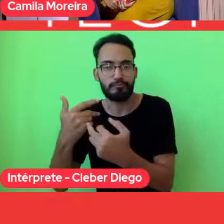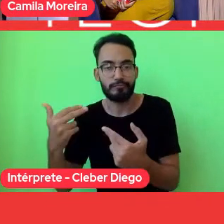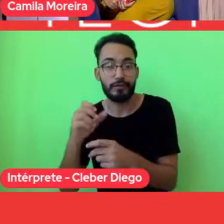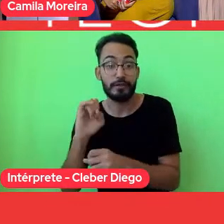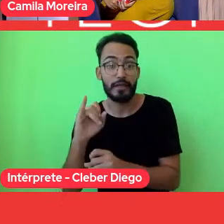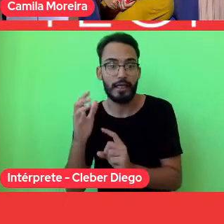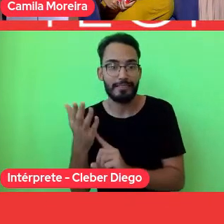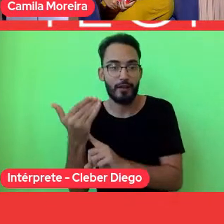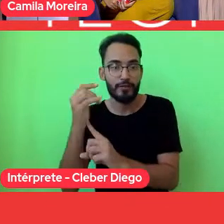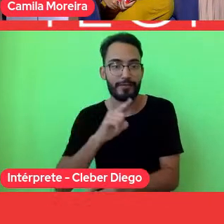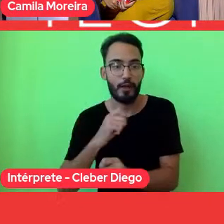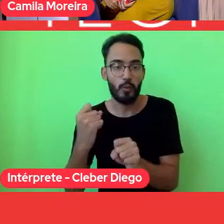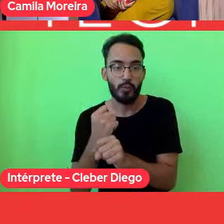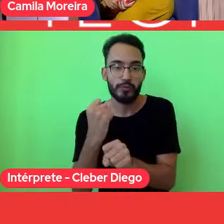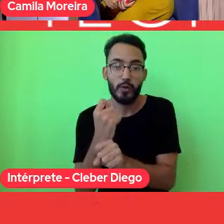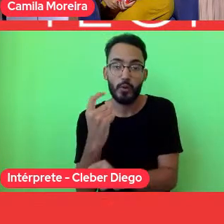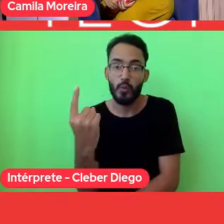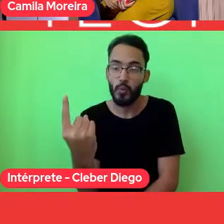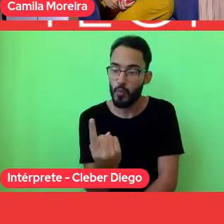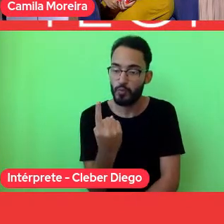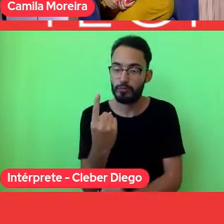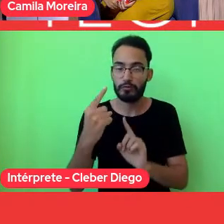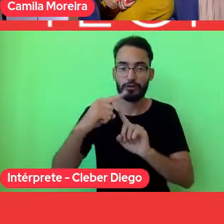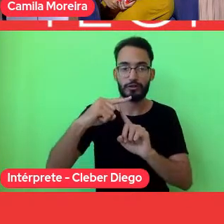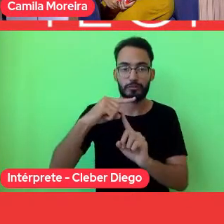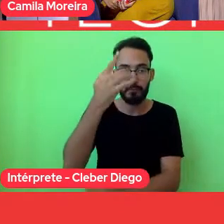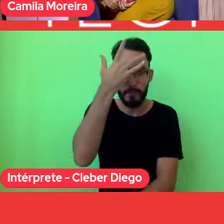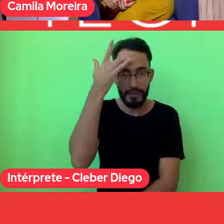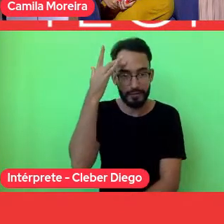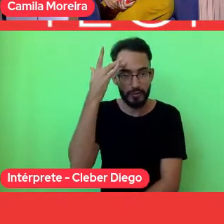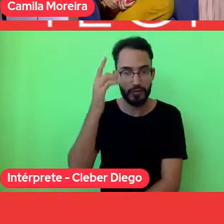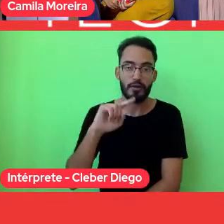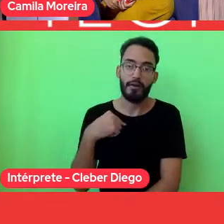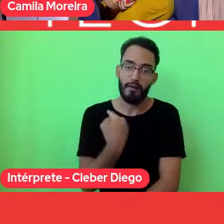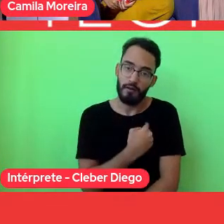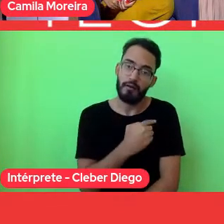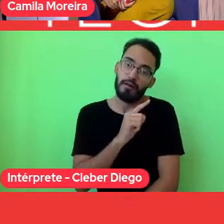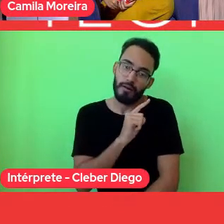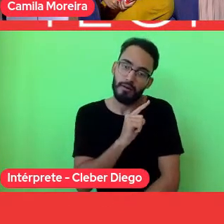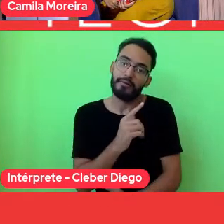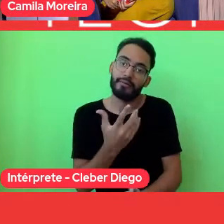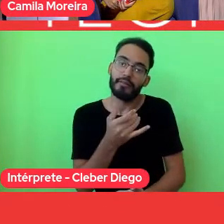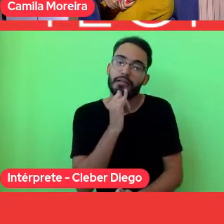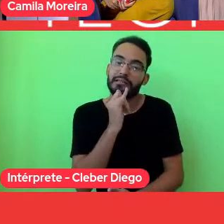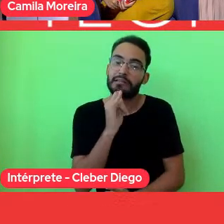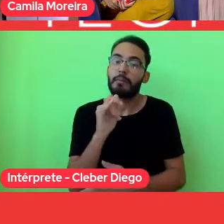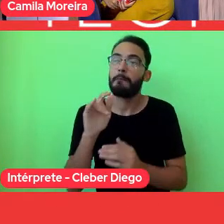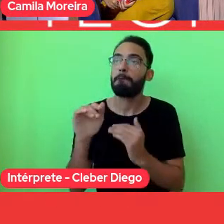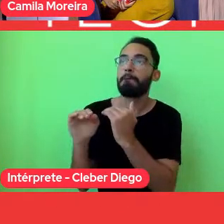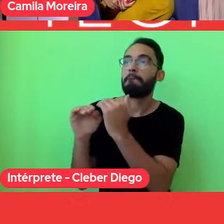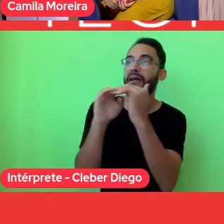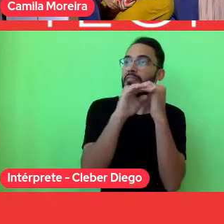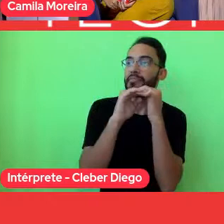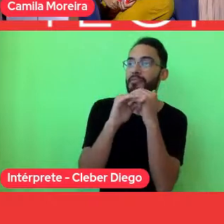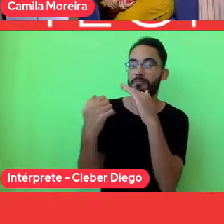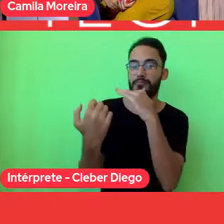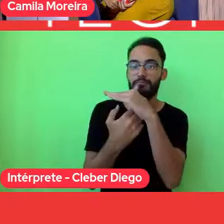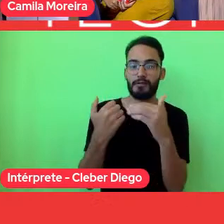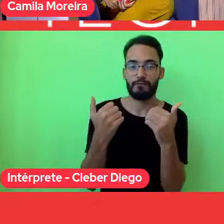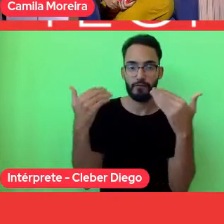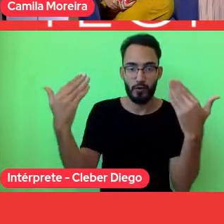construída só por um tipo de pessoas, né, que é o que a gente tem aí por padrão, né, assim,